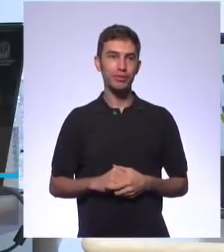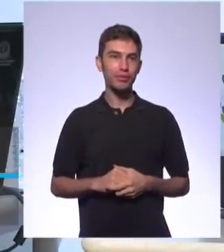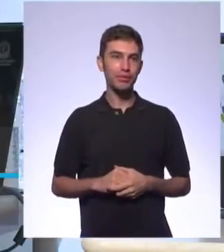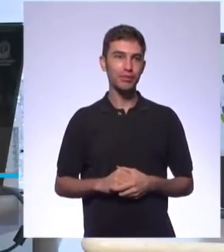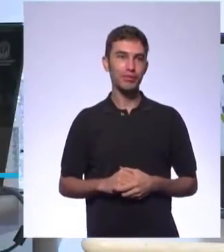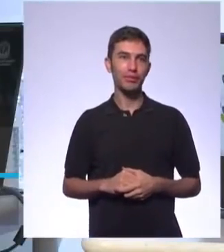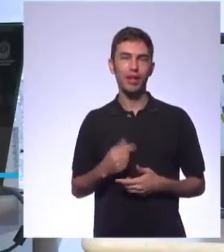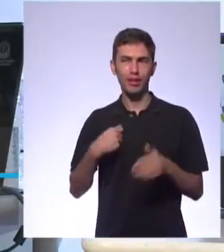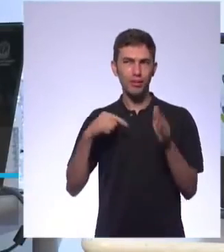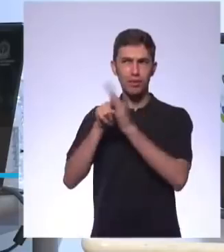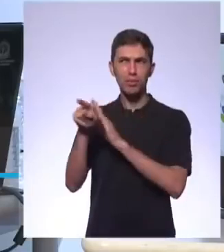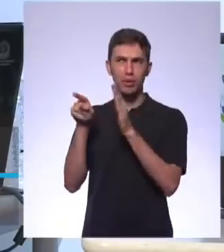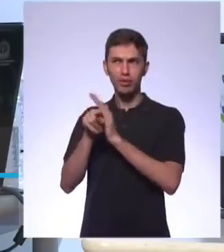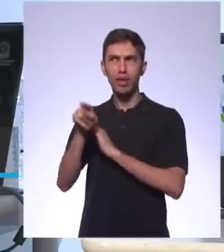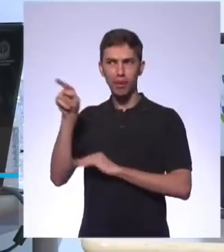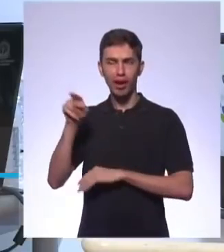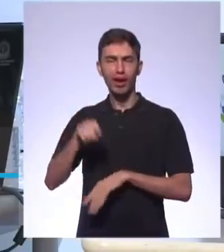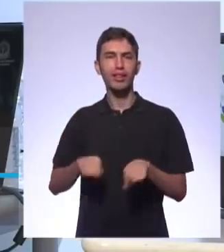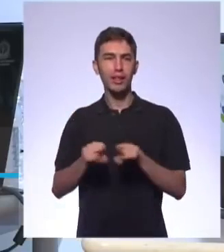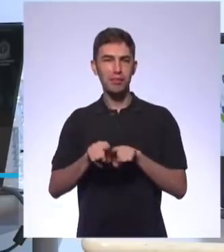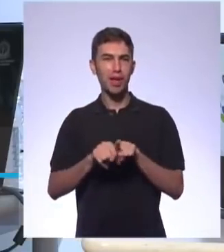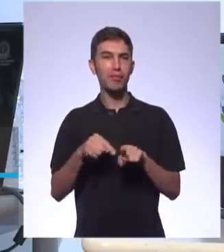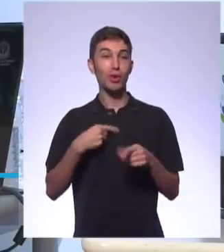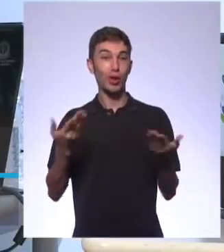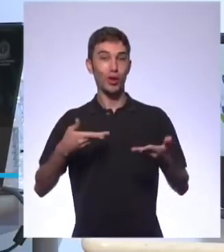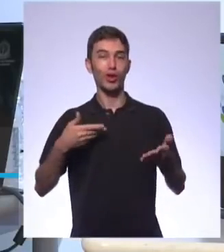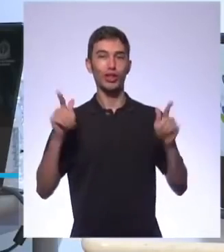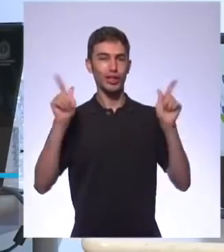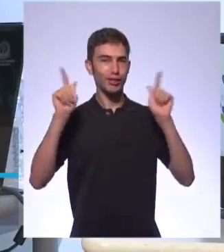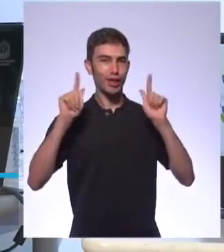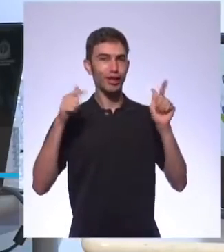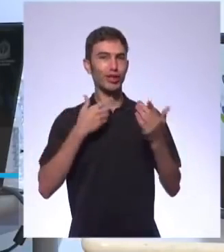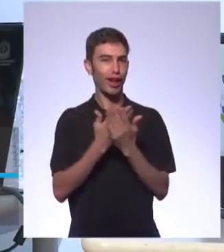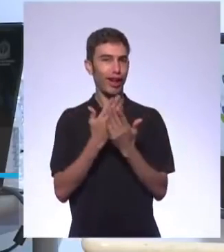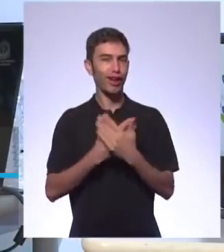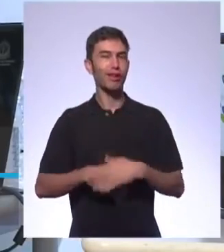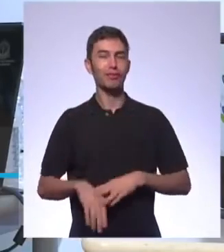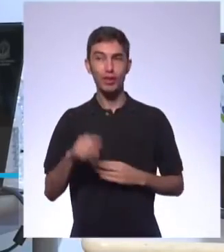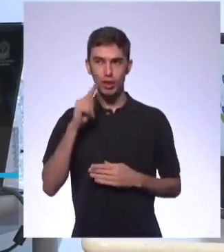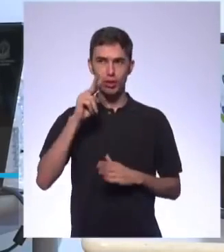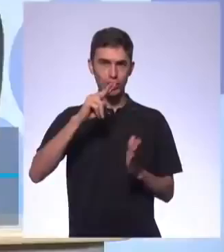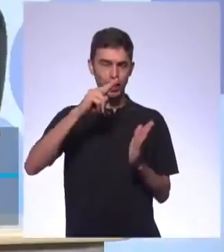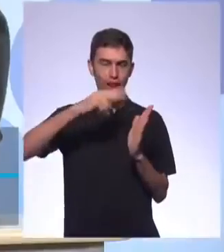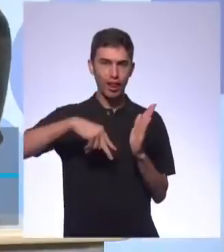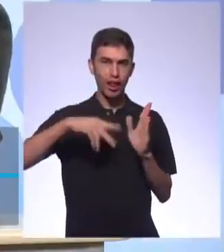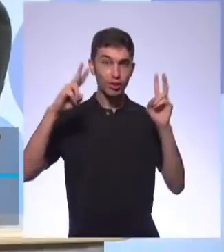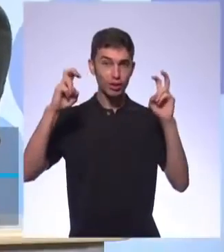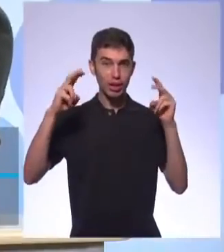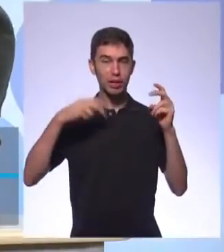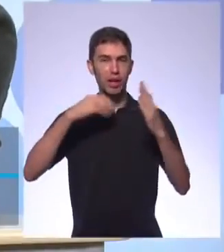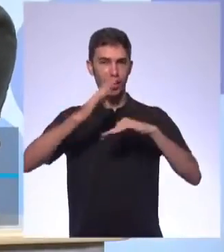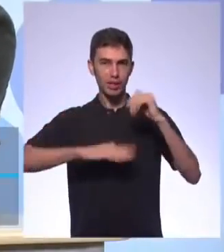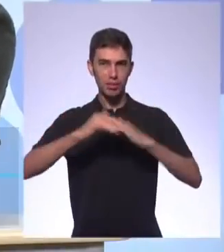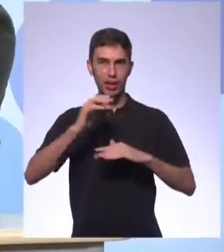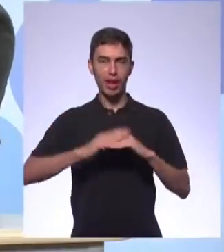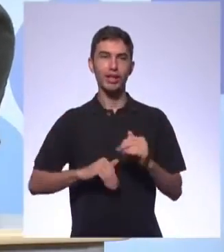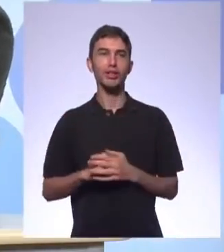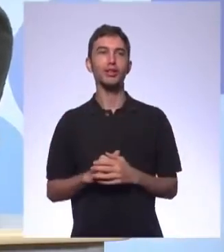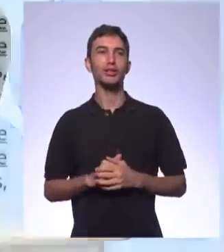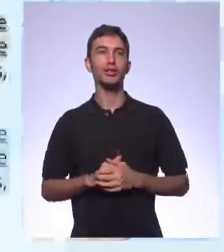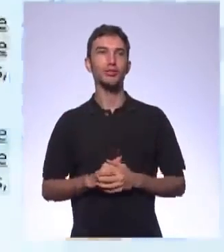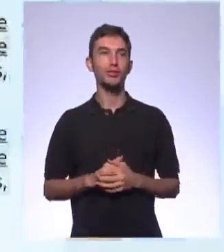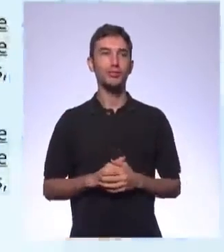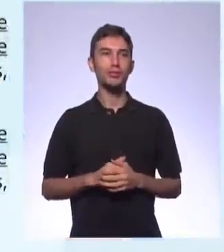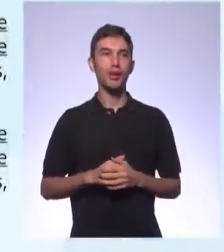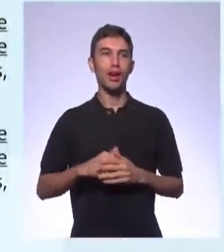coisas para ele, viu, gente? Pode deixar, porque nossa aula de hoje é divertida. Então, Jonas, você consegue ler aí para mim o tema da aula e as habilidades? Bora lá,